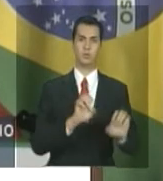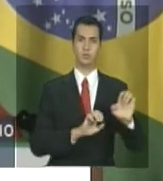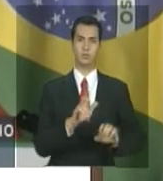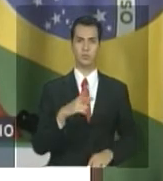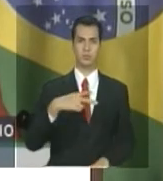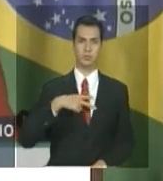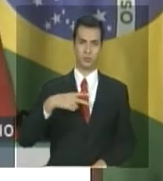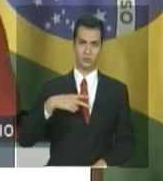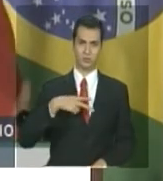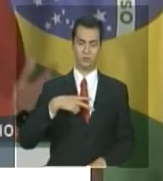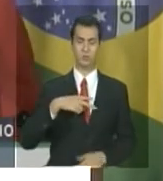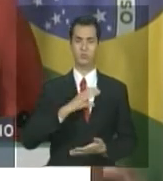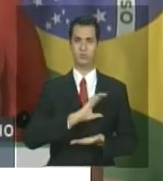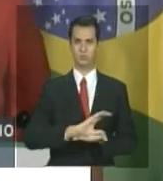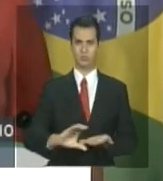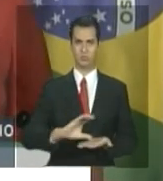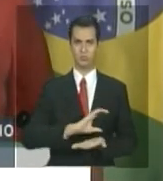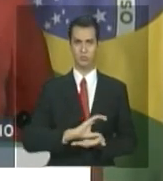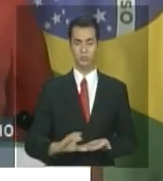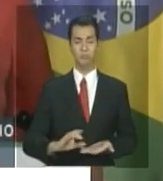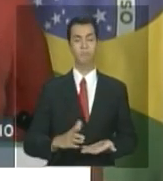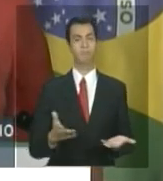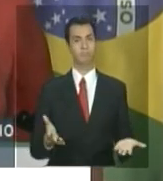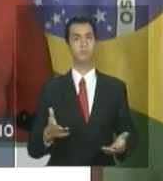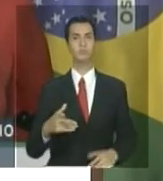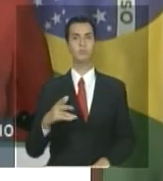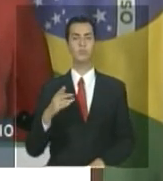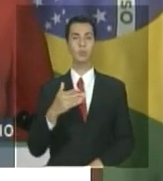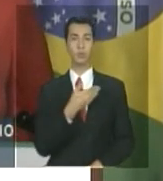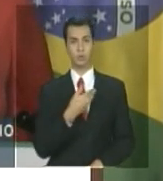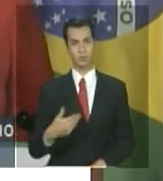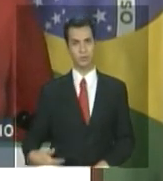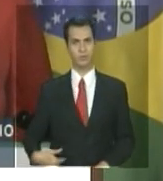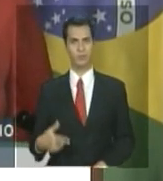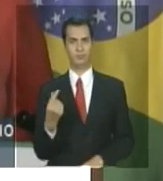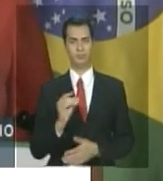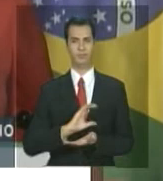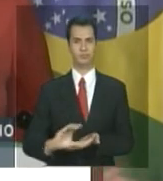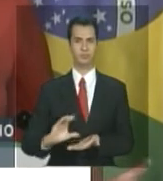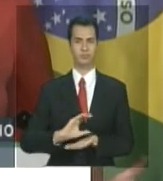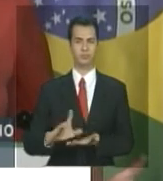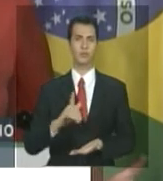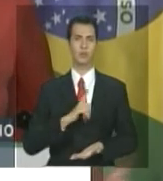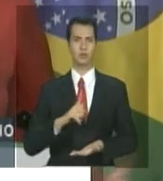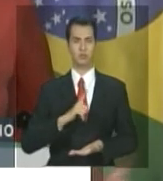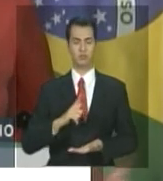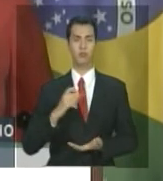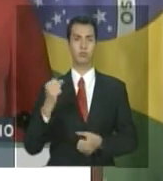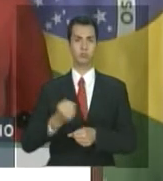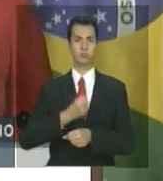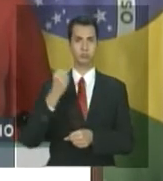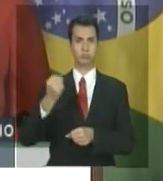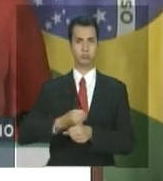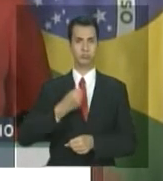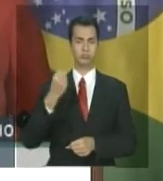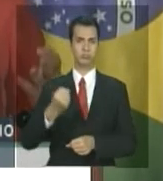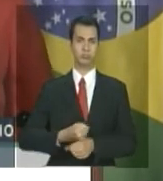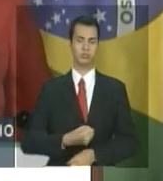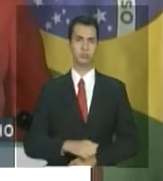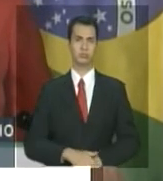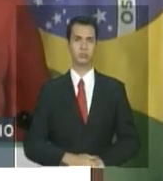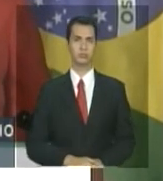Em particular, no caso público, através de grandes obras, em que a parceria pública,